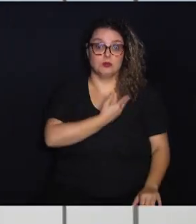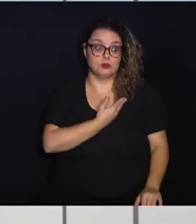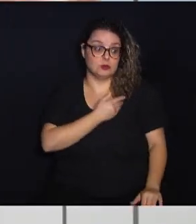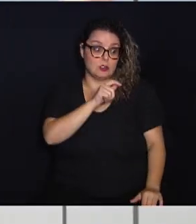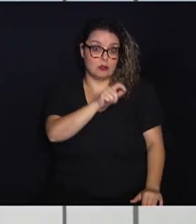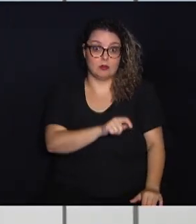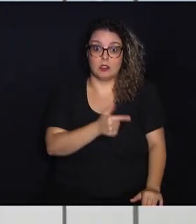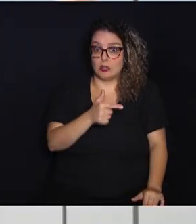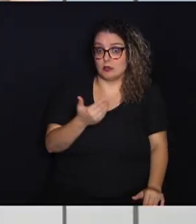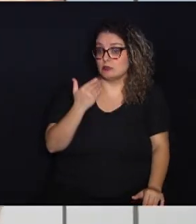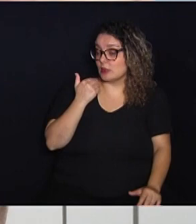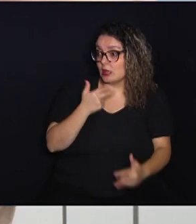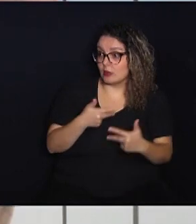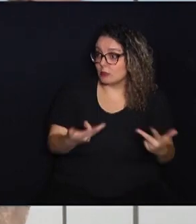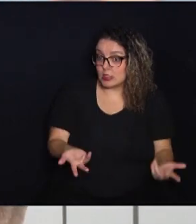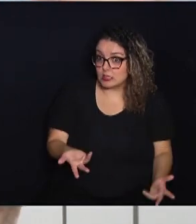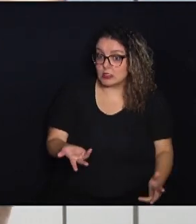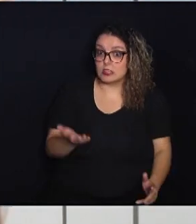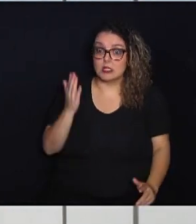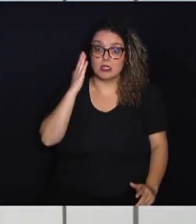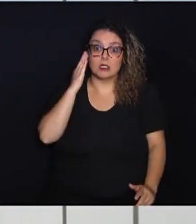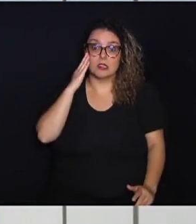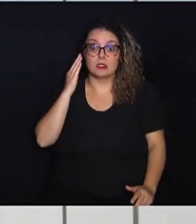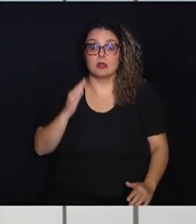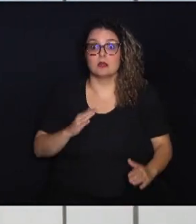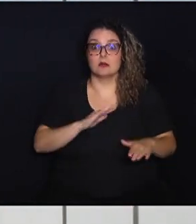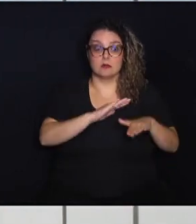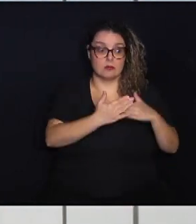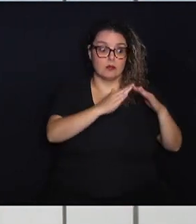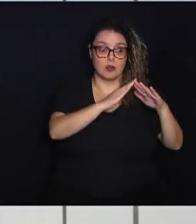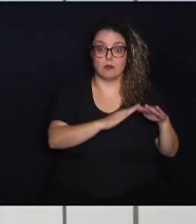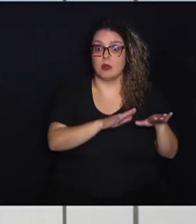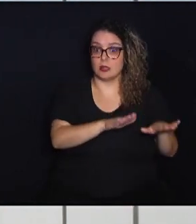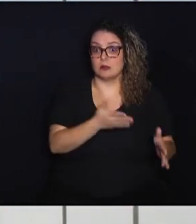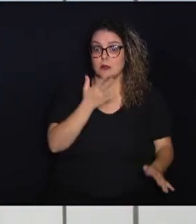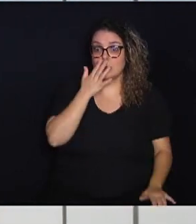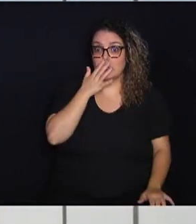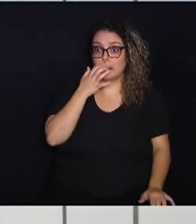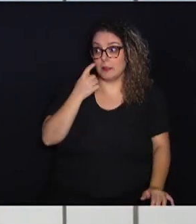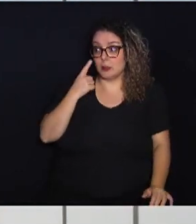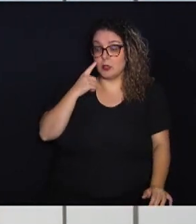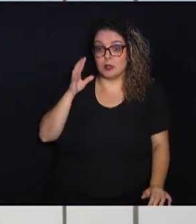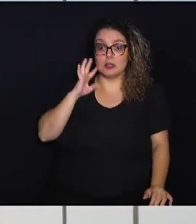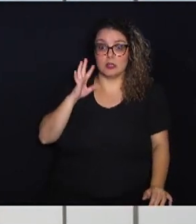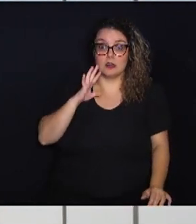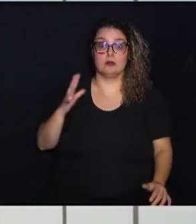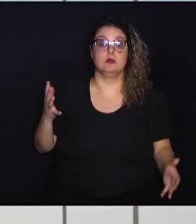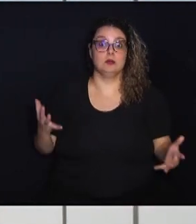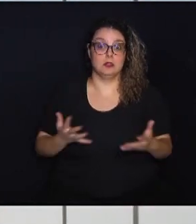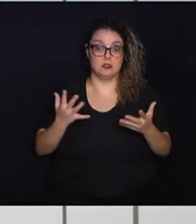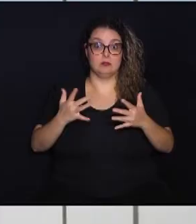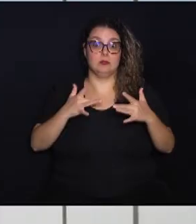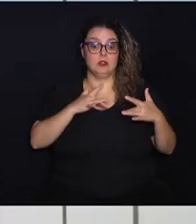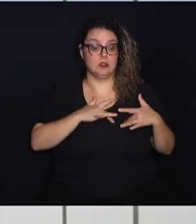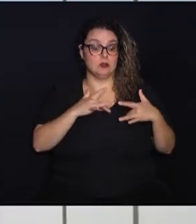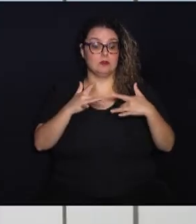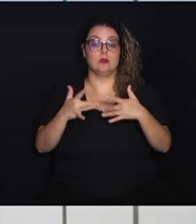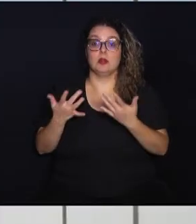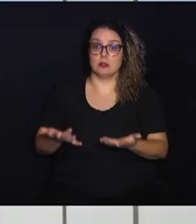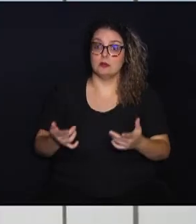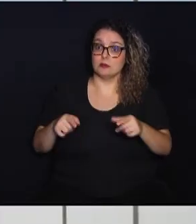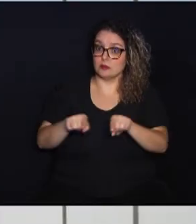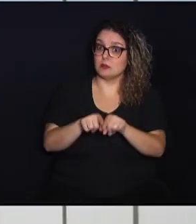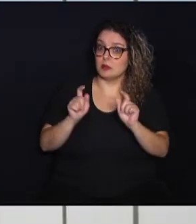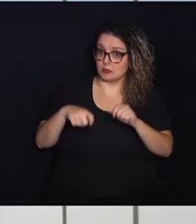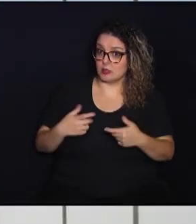está sem comida, que a gente sabe que mora em um determinado bairro. E olha que legal, a gente pode estimular a solidariedade, isso também é